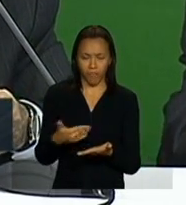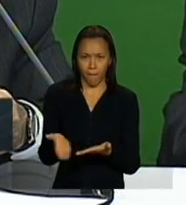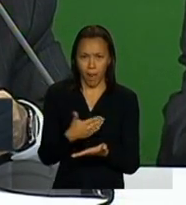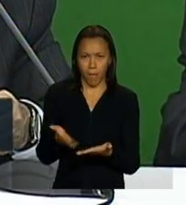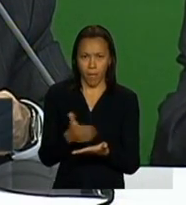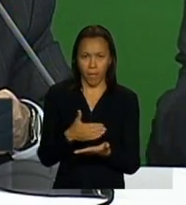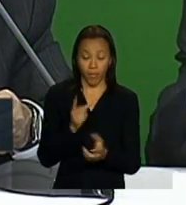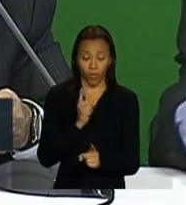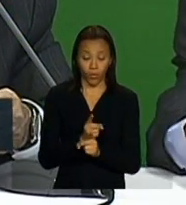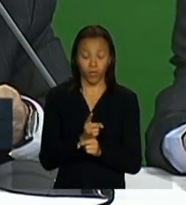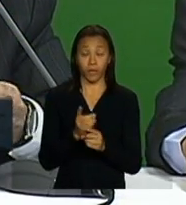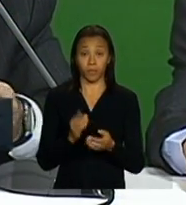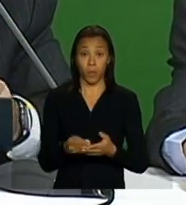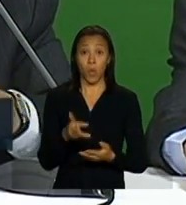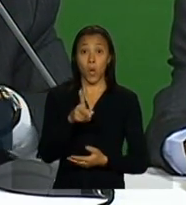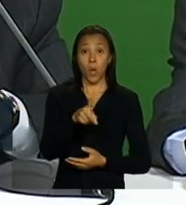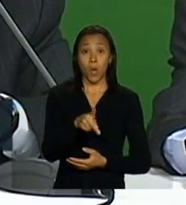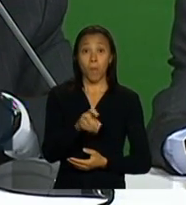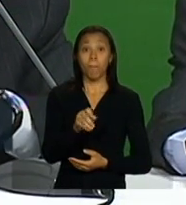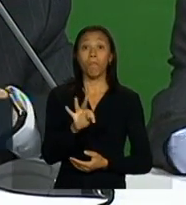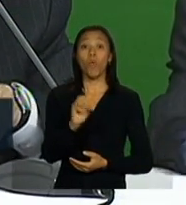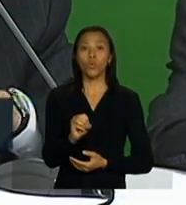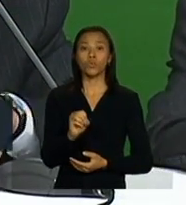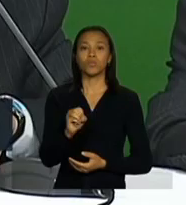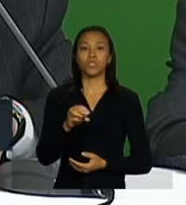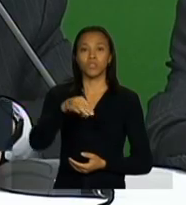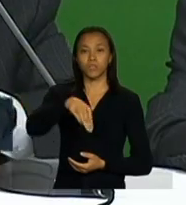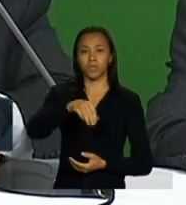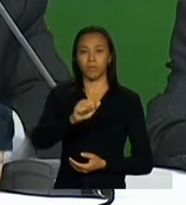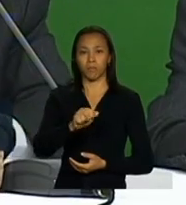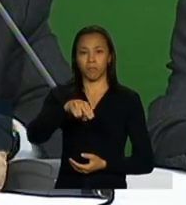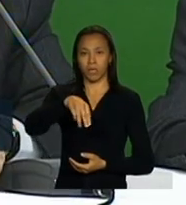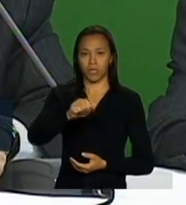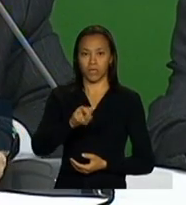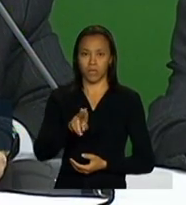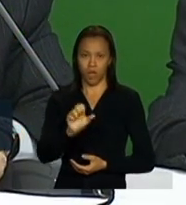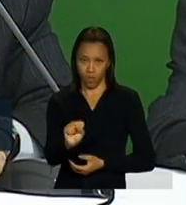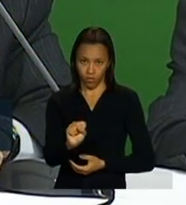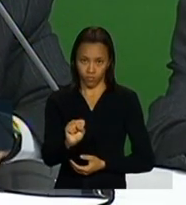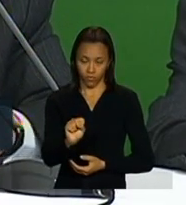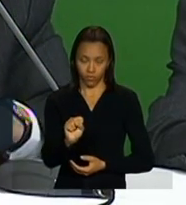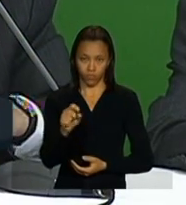Porto de Manaus. Ainda tem um valor. Tem aí, Mayara?